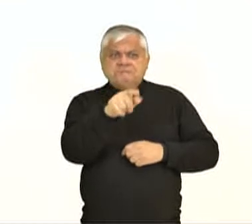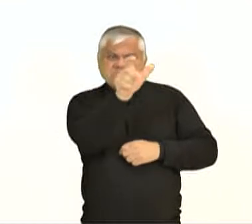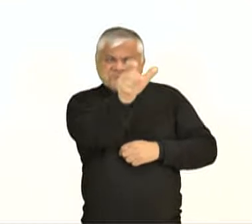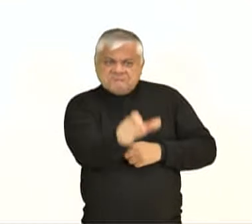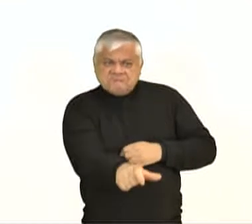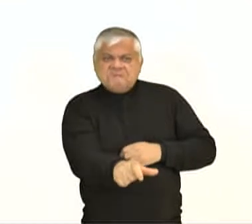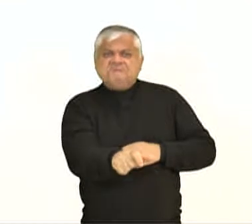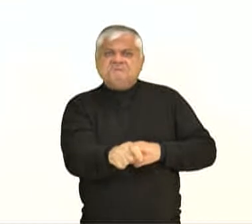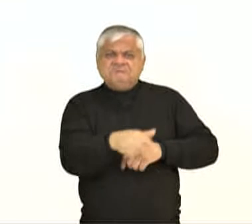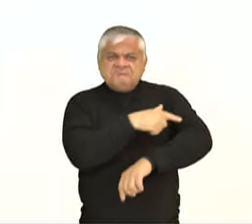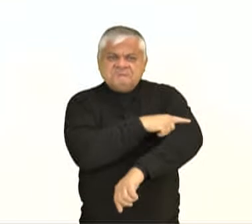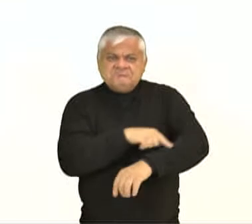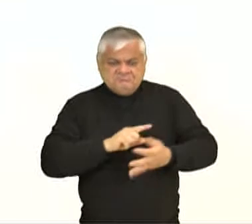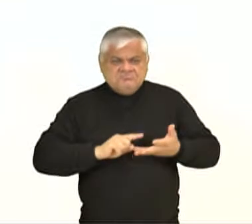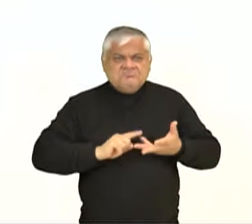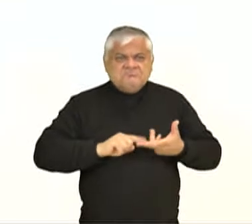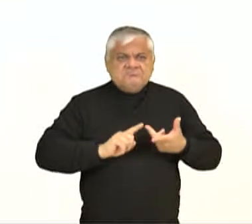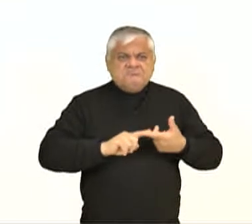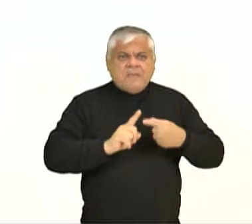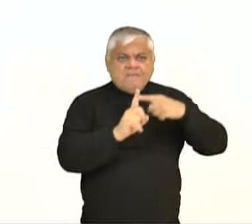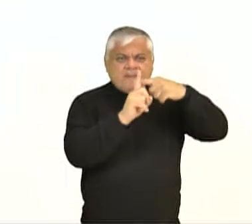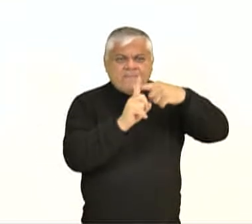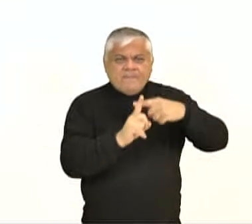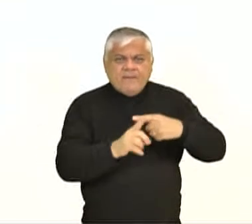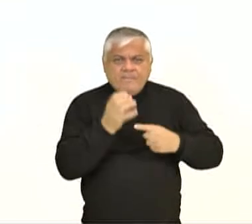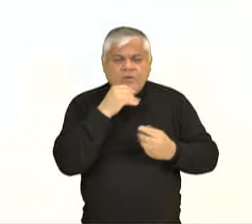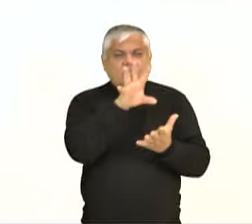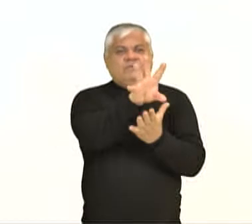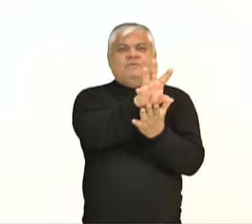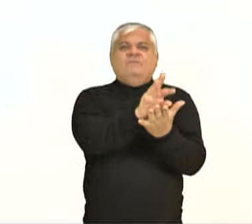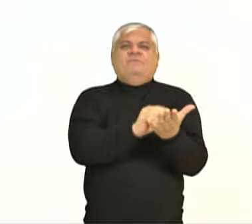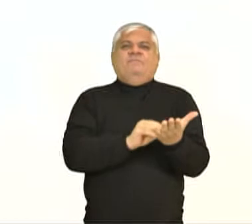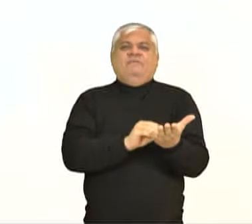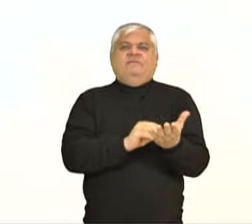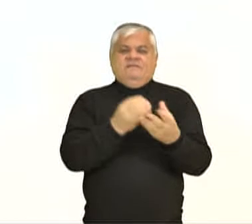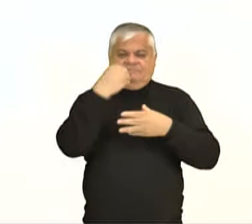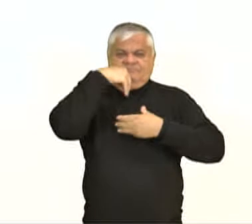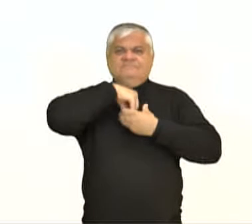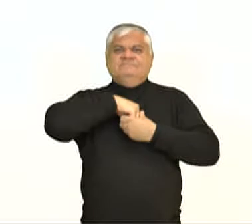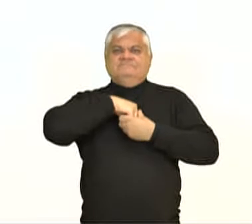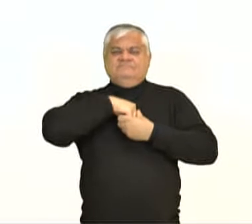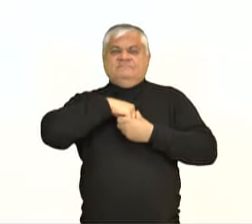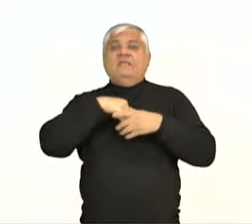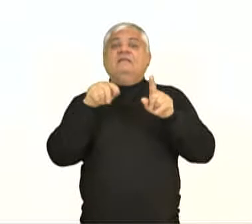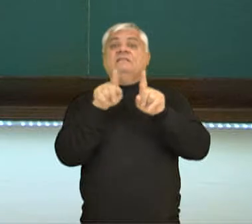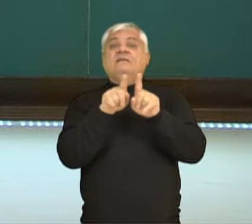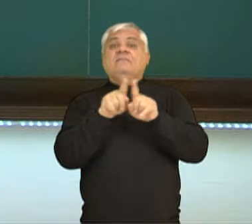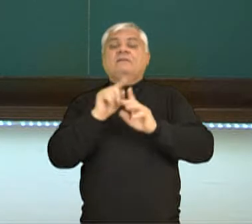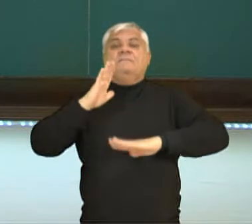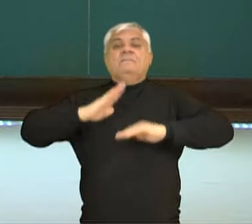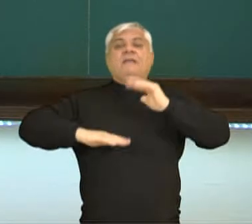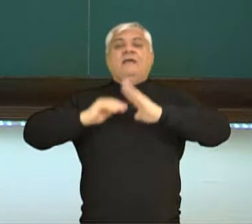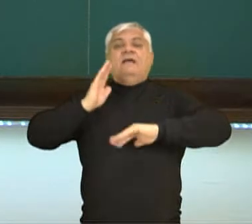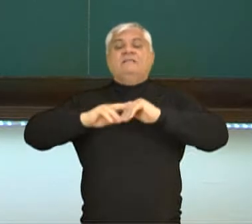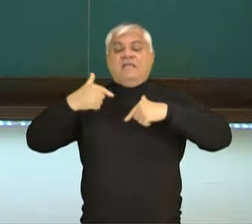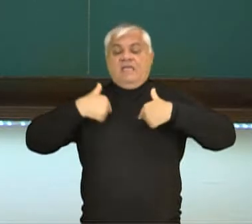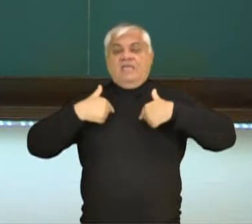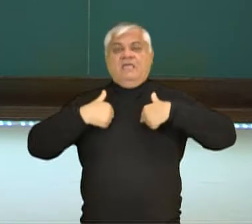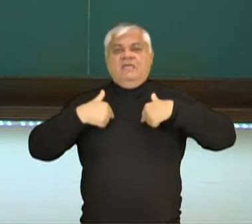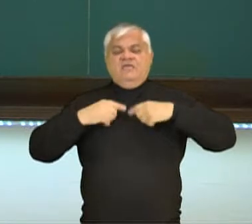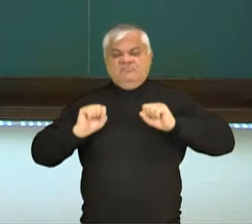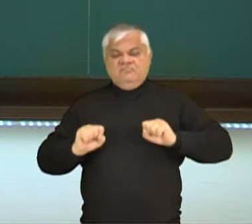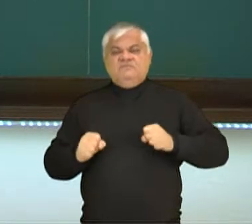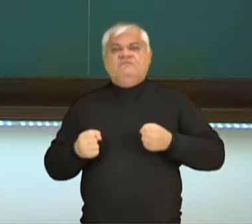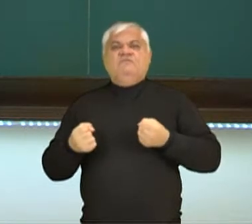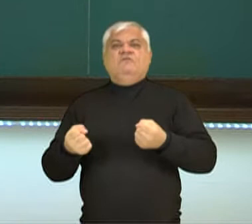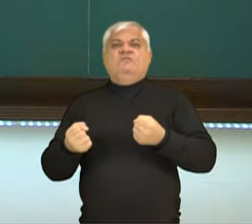boas atitudes, comportamentos sociais positivos, e também na prática. O famoso quando colocamos a mão na